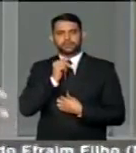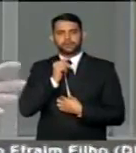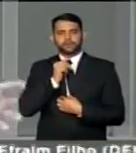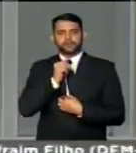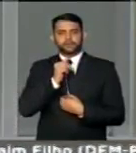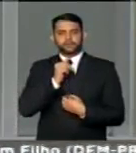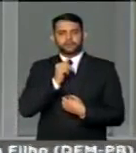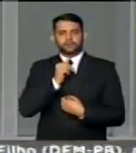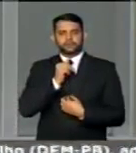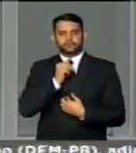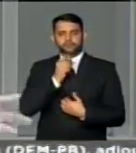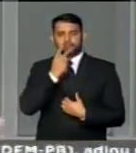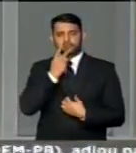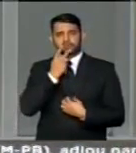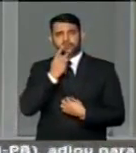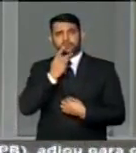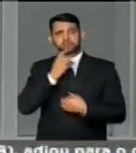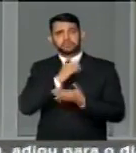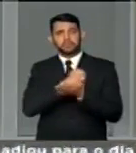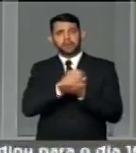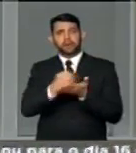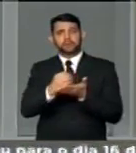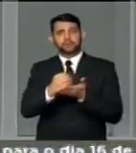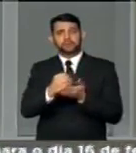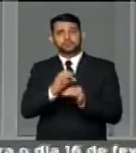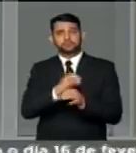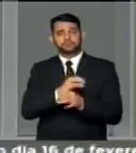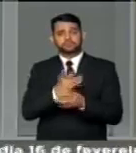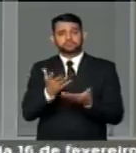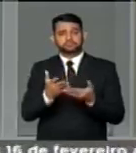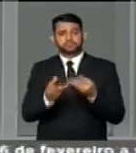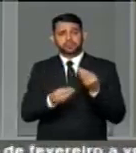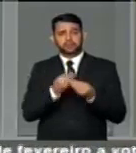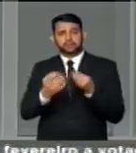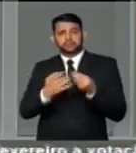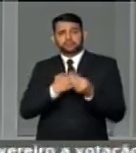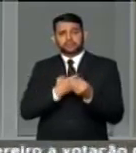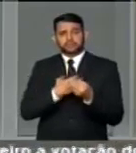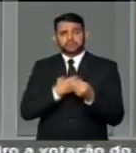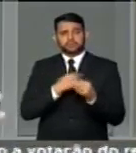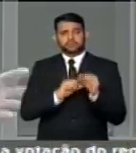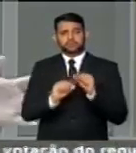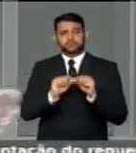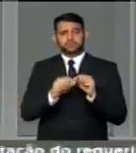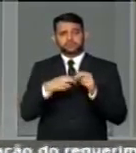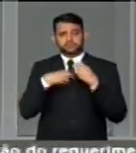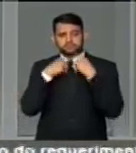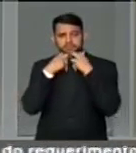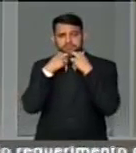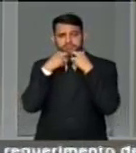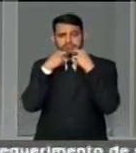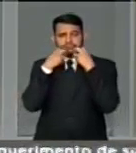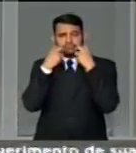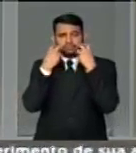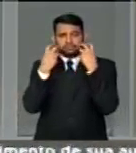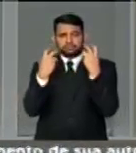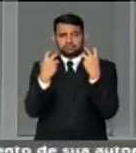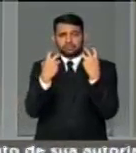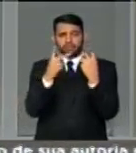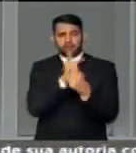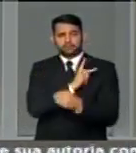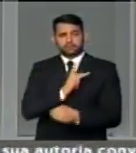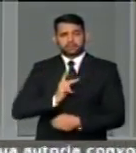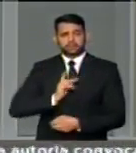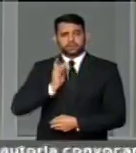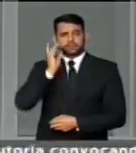discurso vazio, evasivo, com um ar de vergonha. A presidente